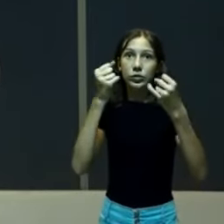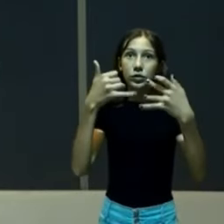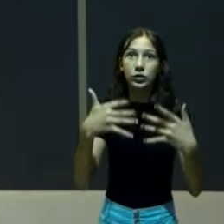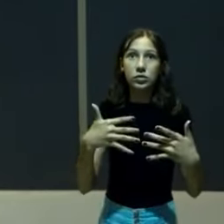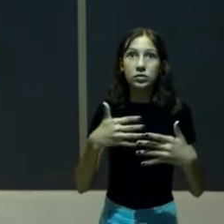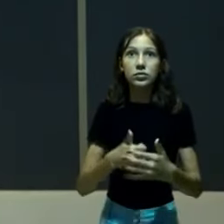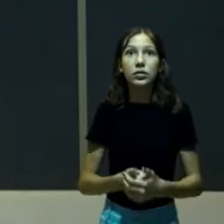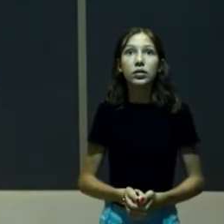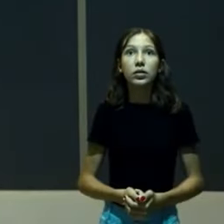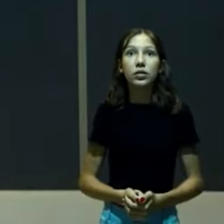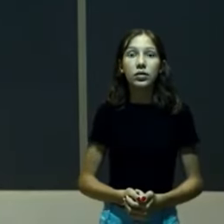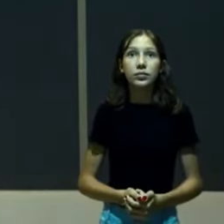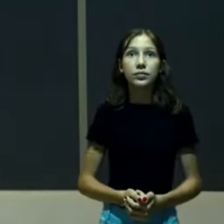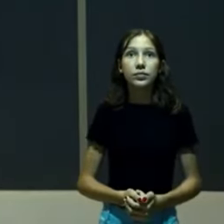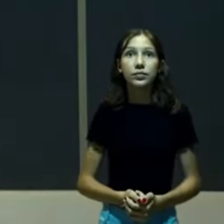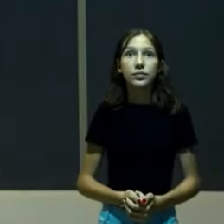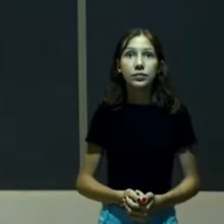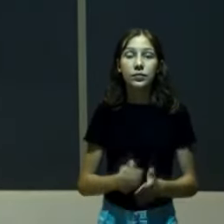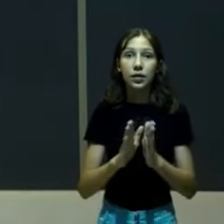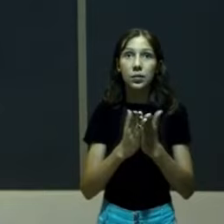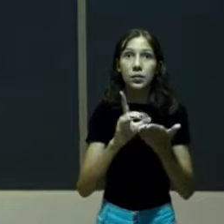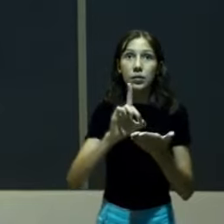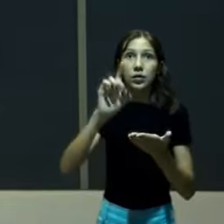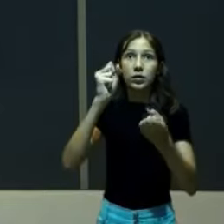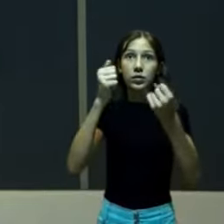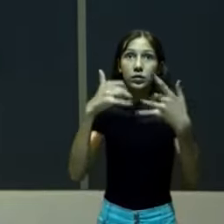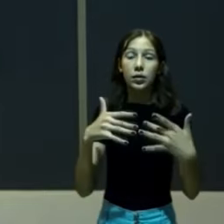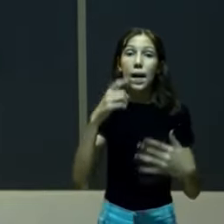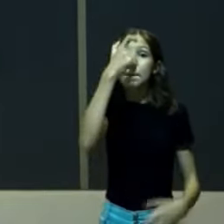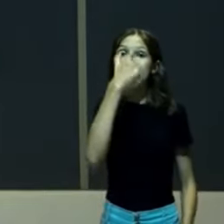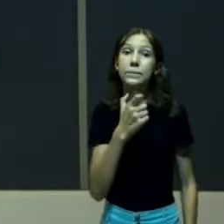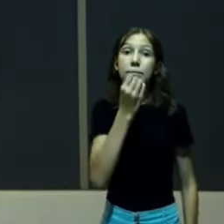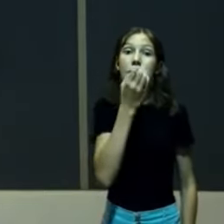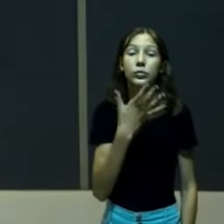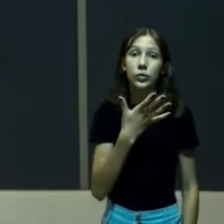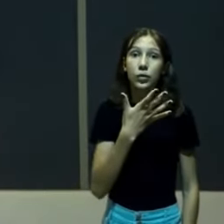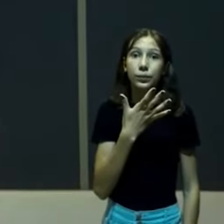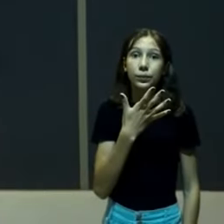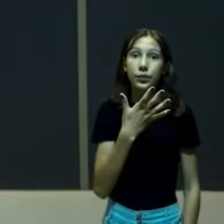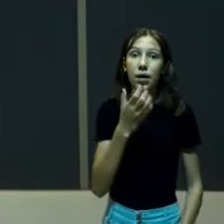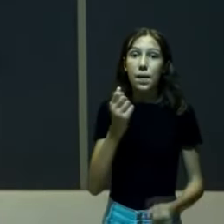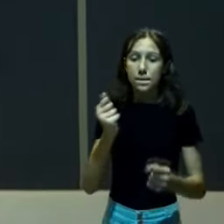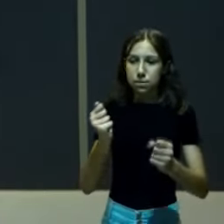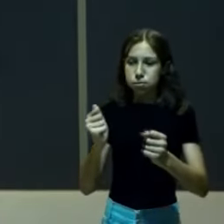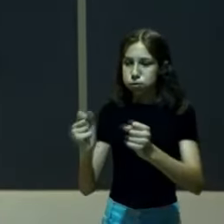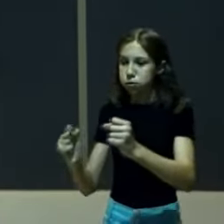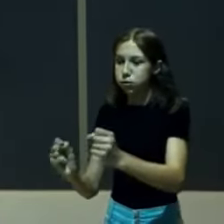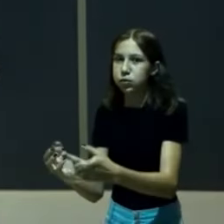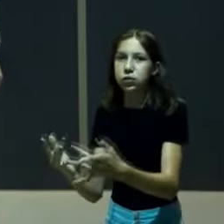pôr na tela. A Bíblia diz o seguinte, o generoso prospera.